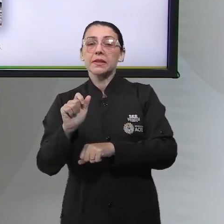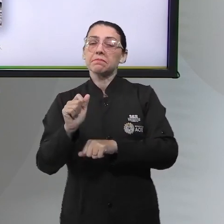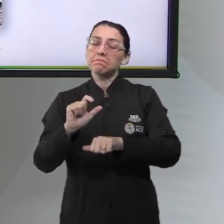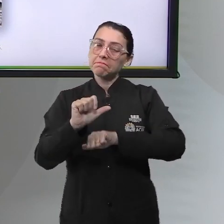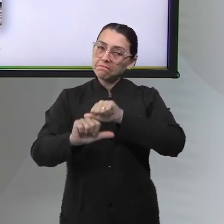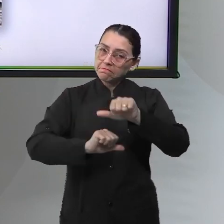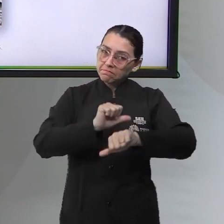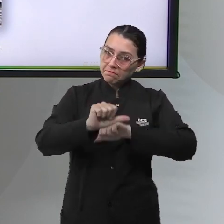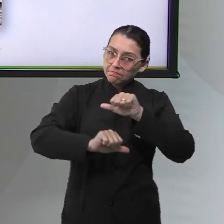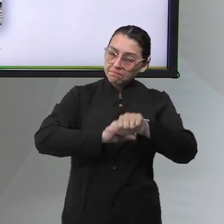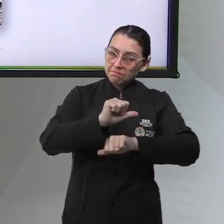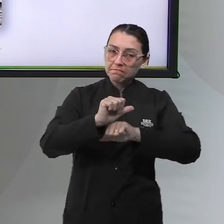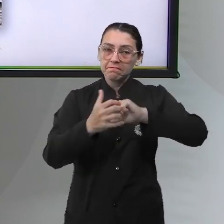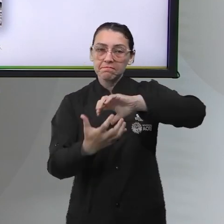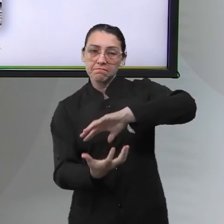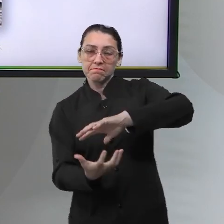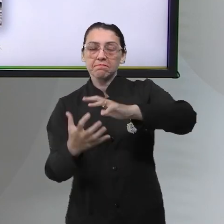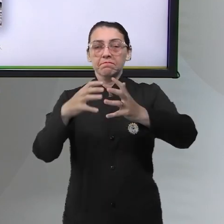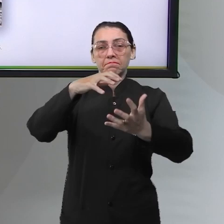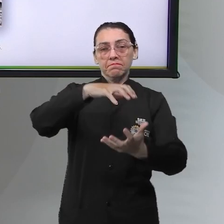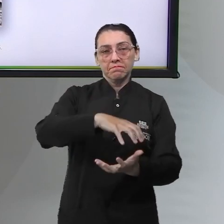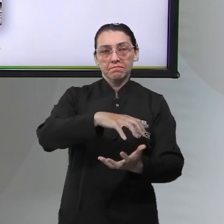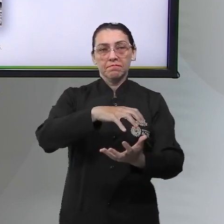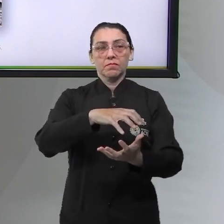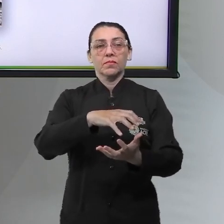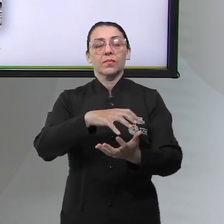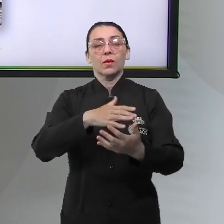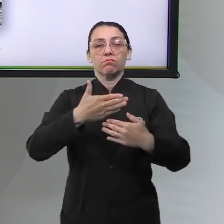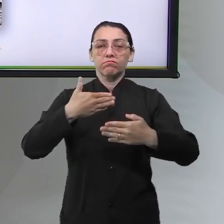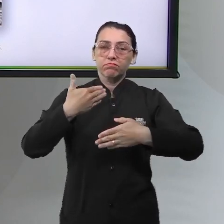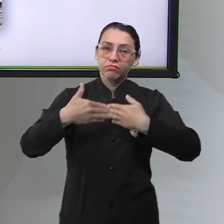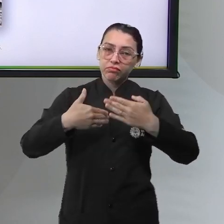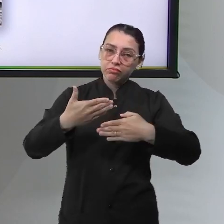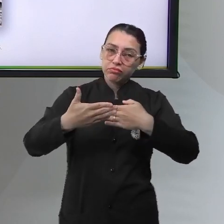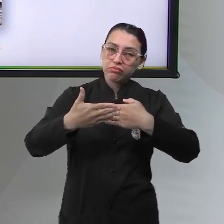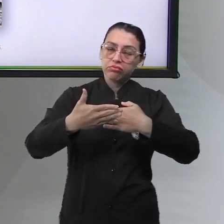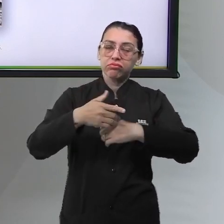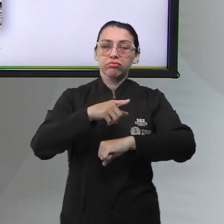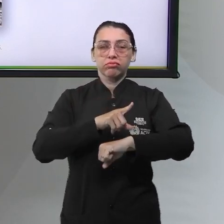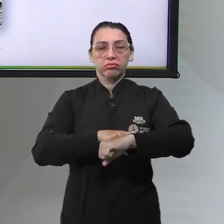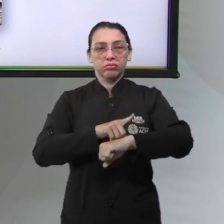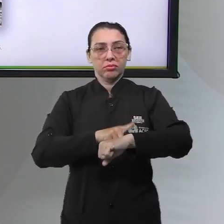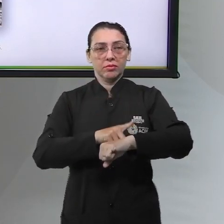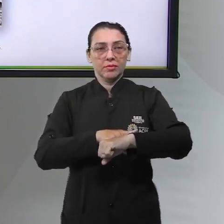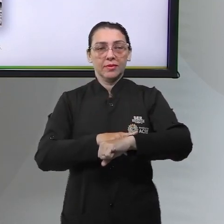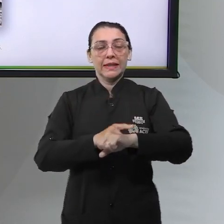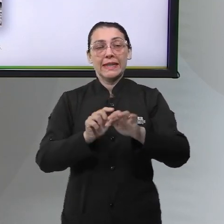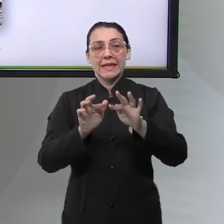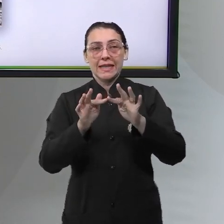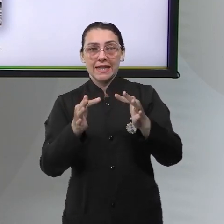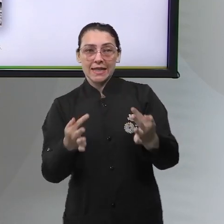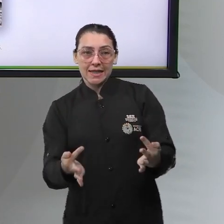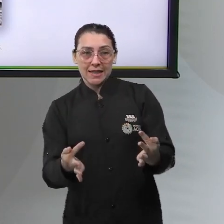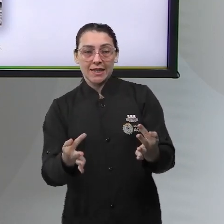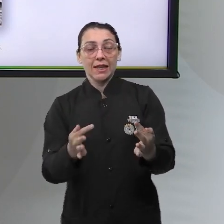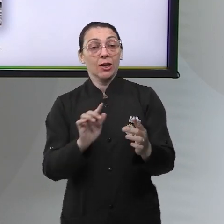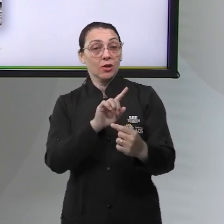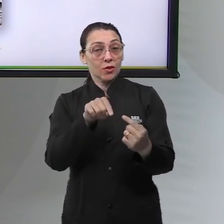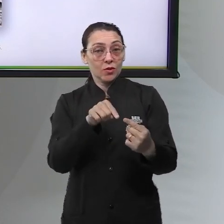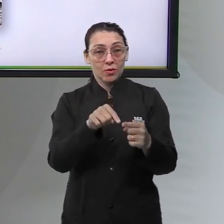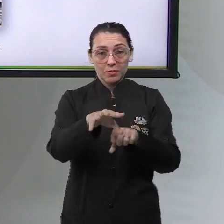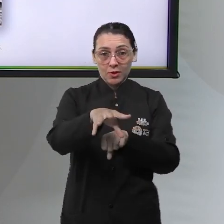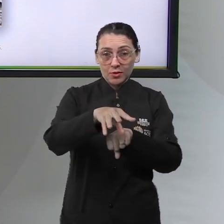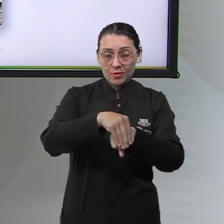e também a transformações com o decorrer do tempo. Bastante simples esse nosso objeto